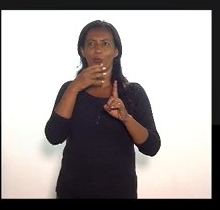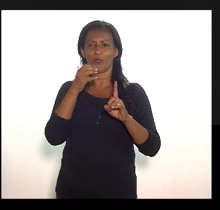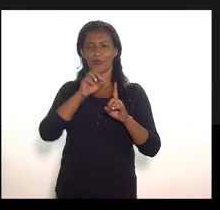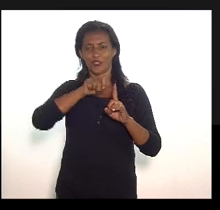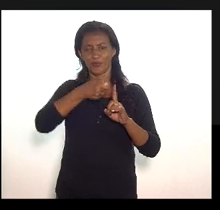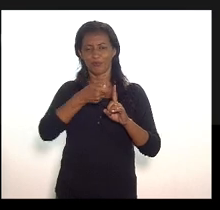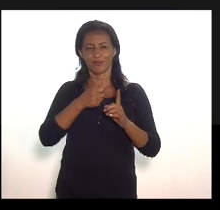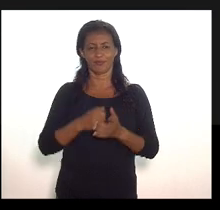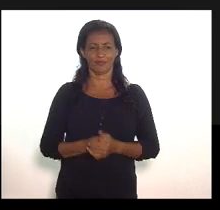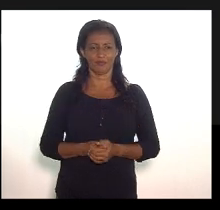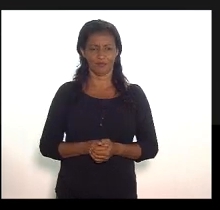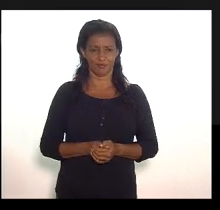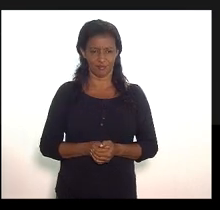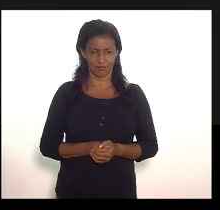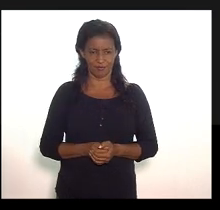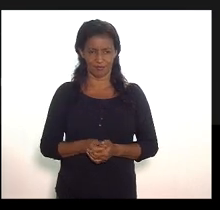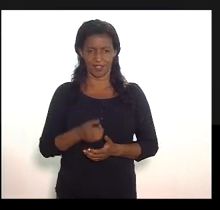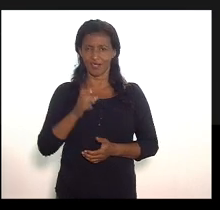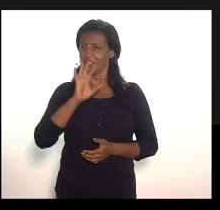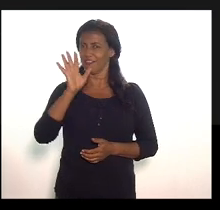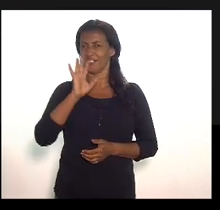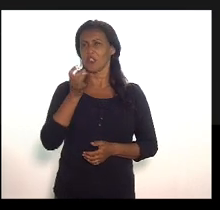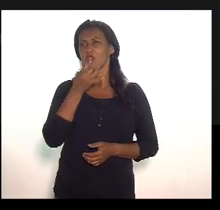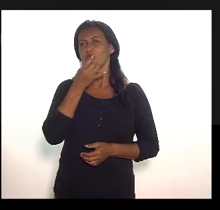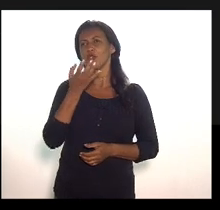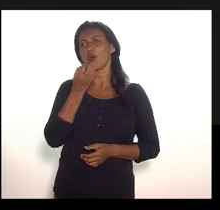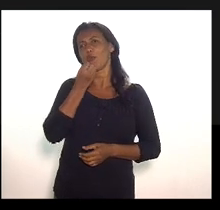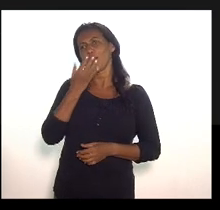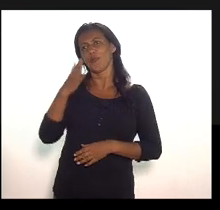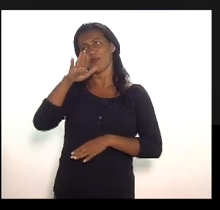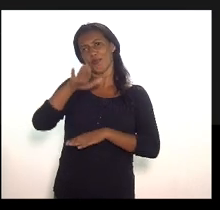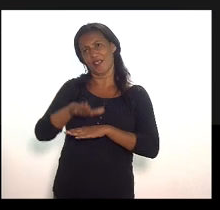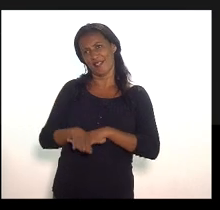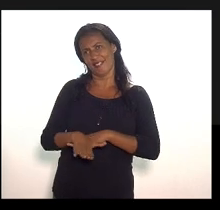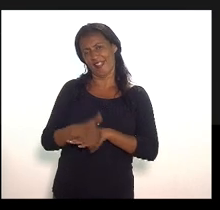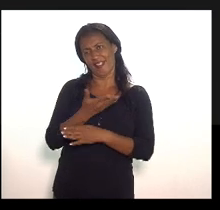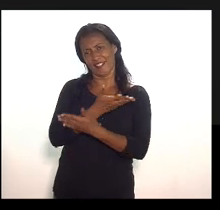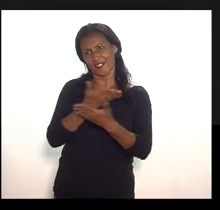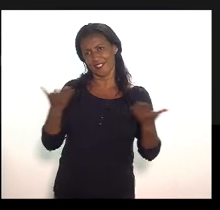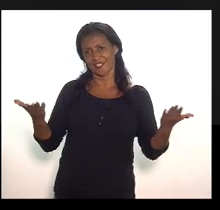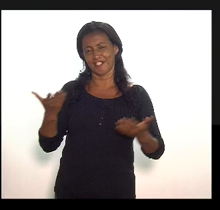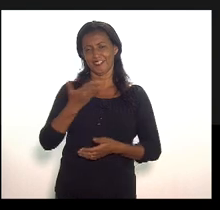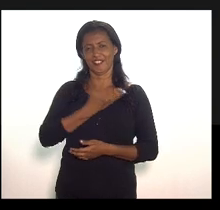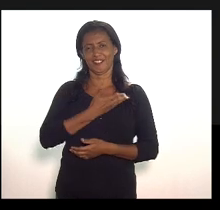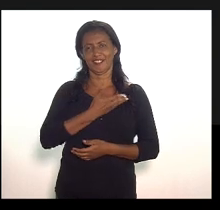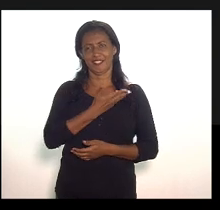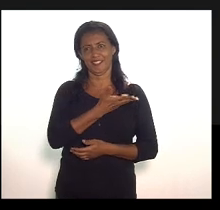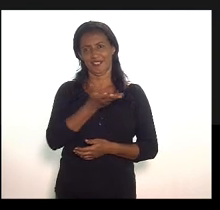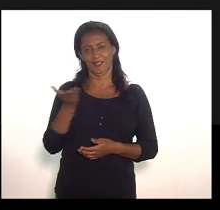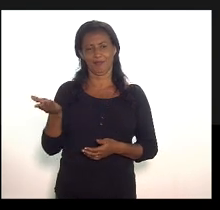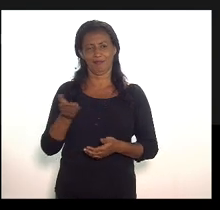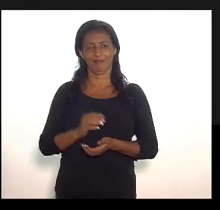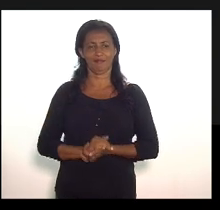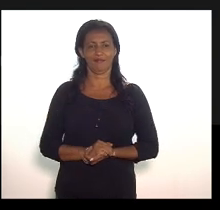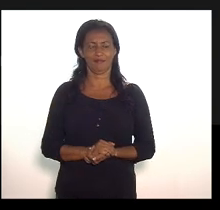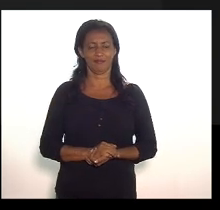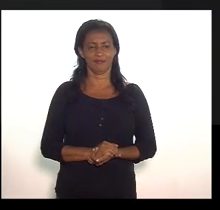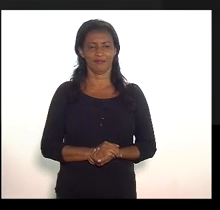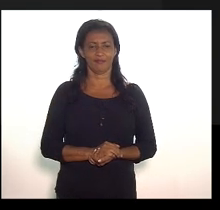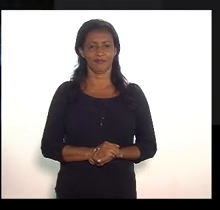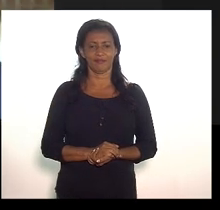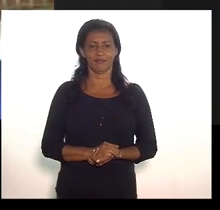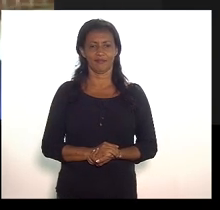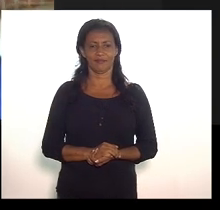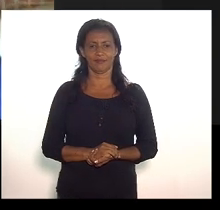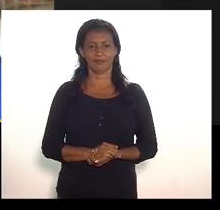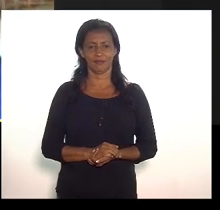coisa? Não, só dei boa tarde a Vossa Excelência obrigado, e às colegas querido. E às colegas. Tá bom. Obrigado a todos. Eu passo a